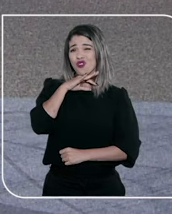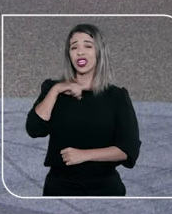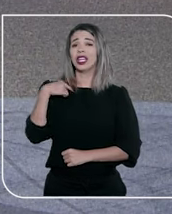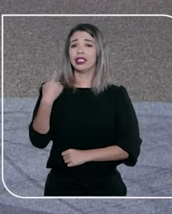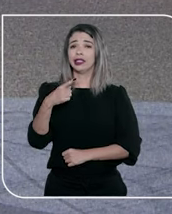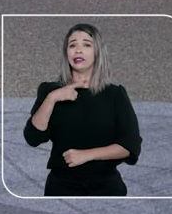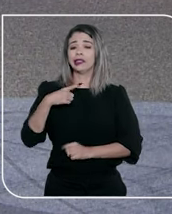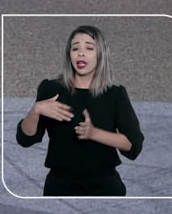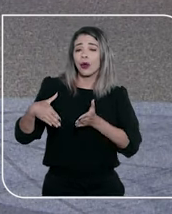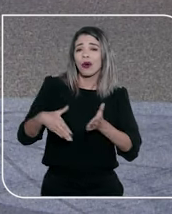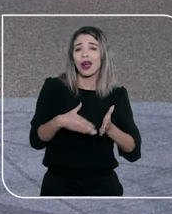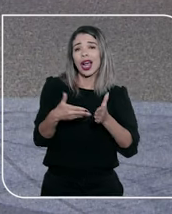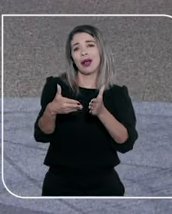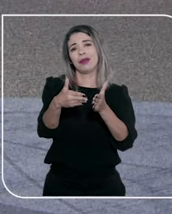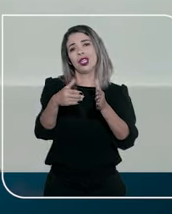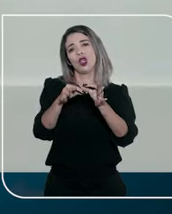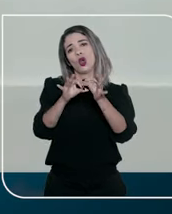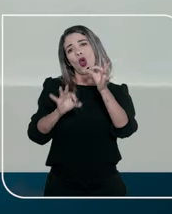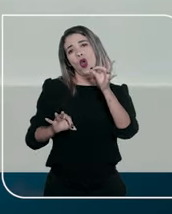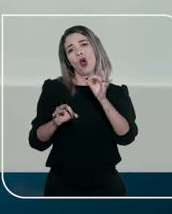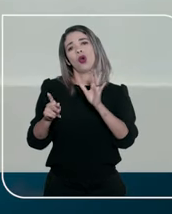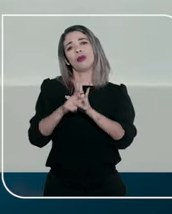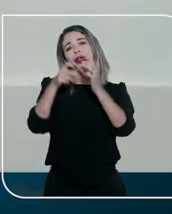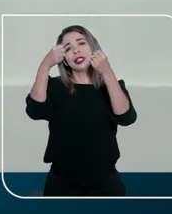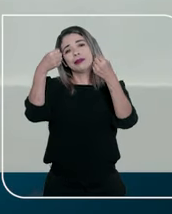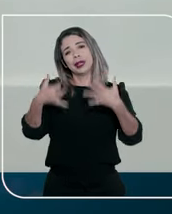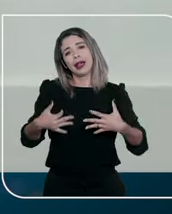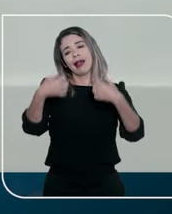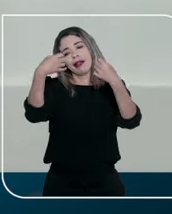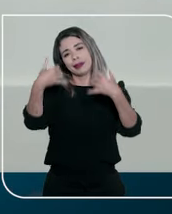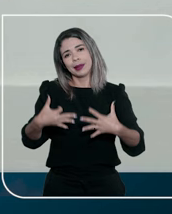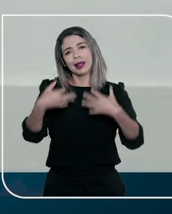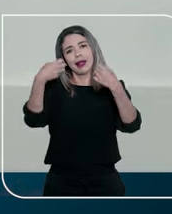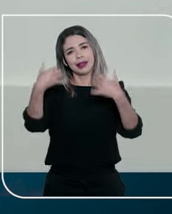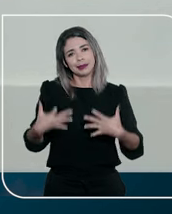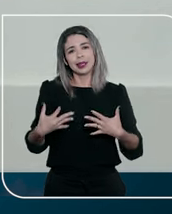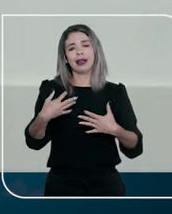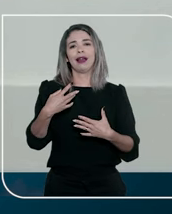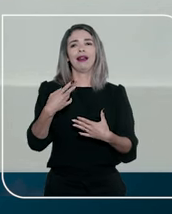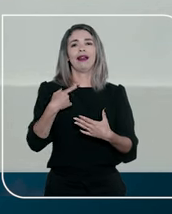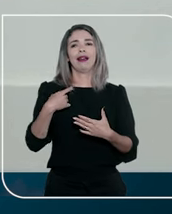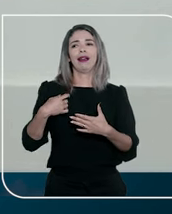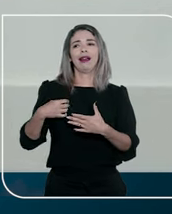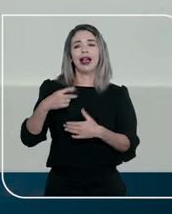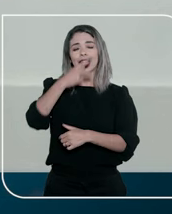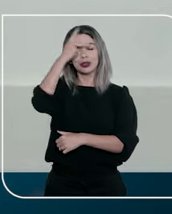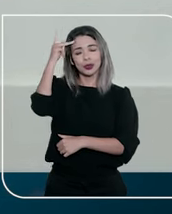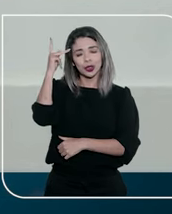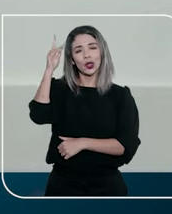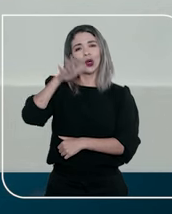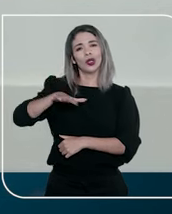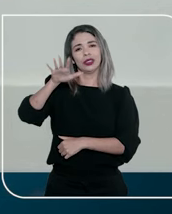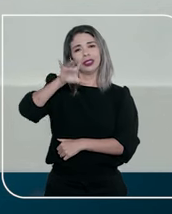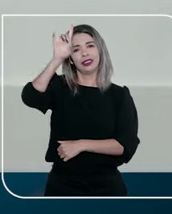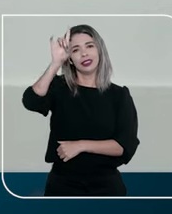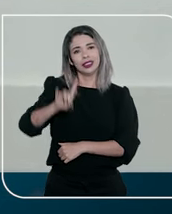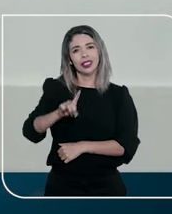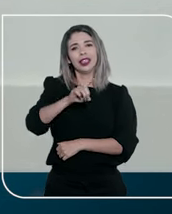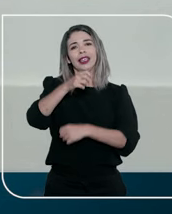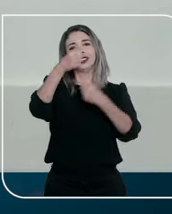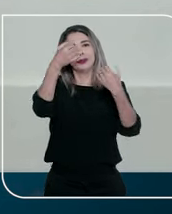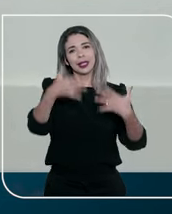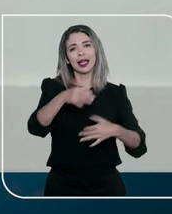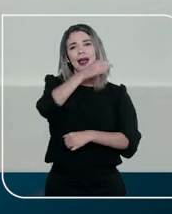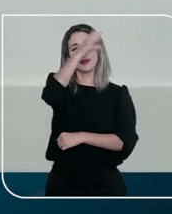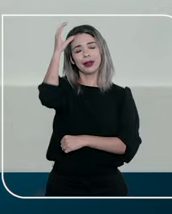caminho para explicar aos operadores de direito, para explicar aos consumidores a aplicação